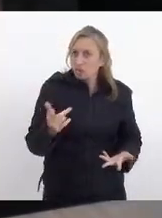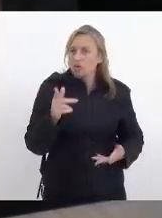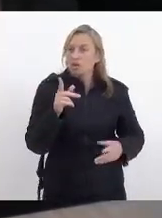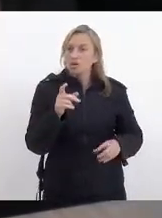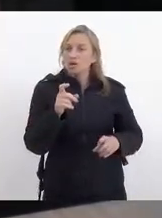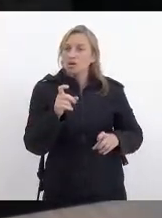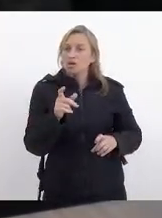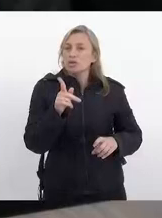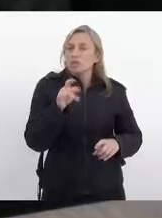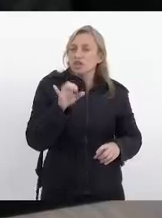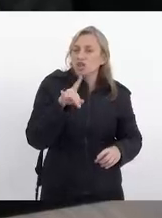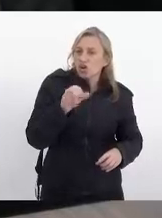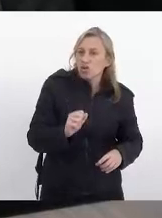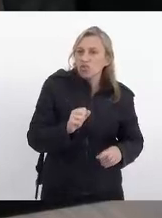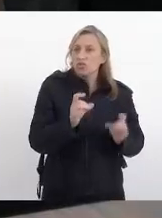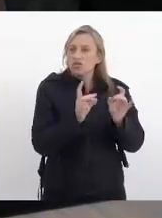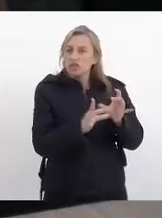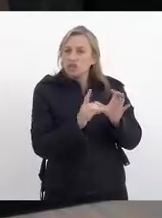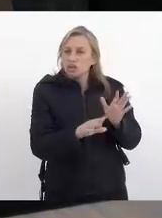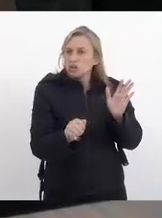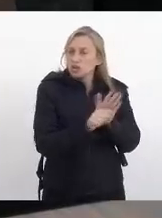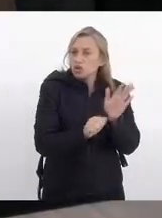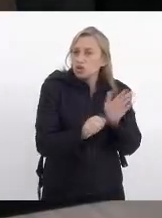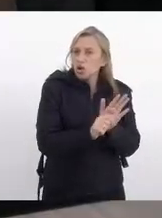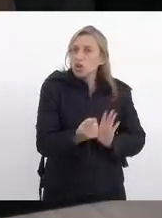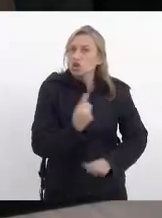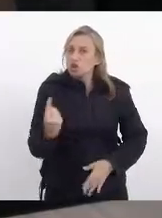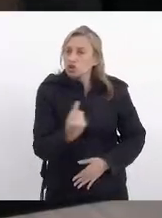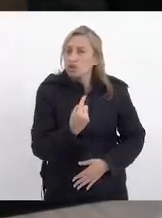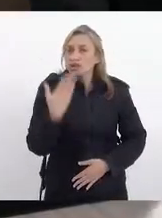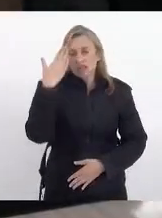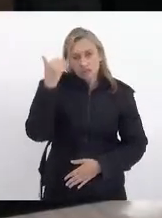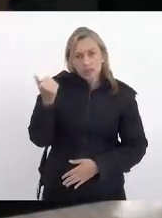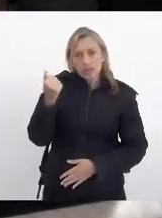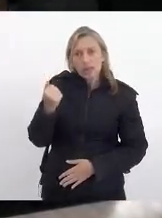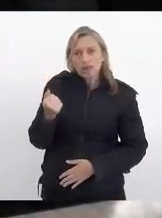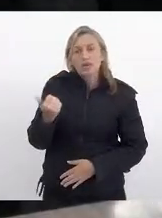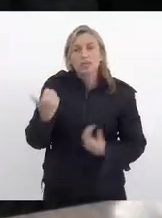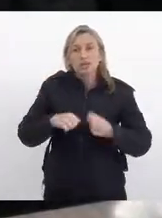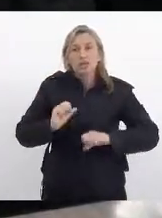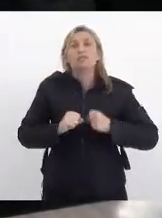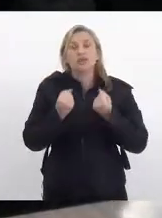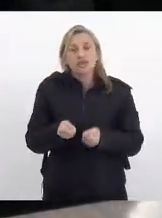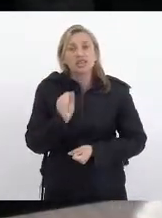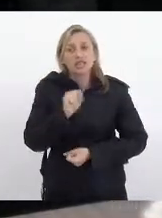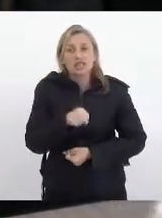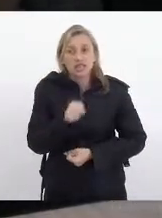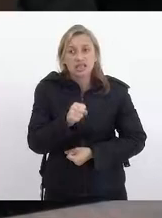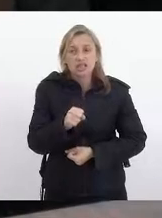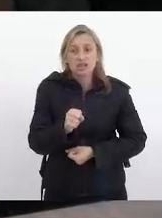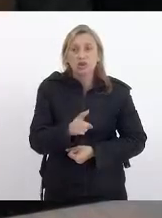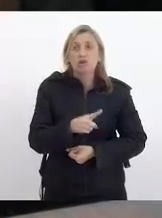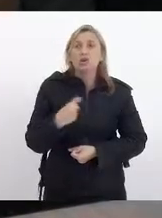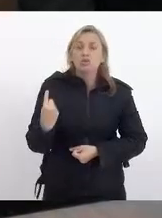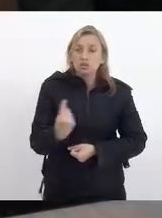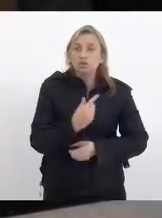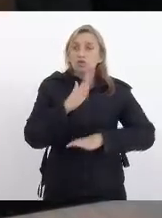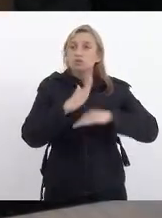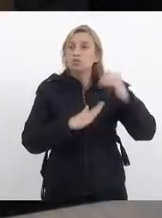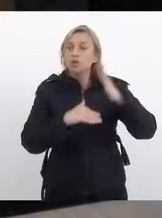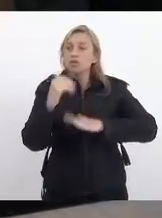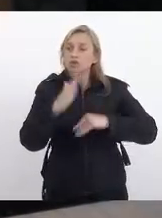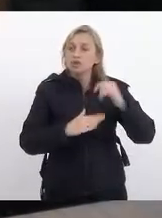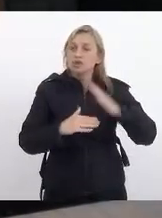pedófilo vendedor de drogas que nós saibamos que nós temos que defender assim os nossos a